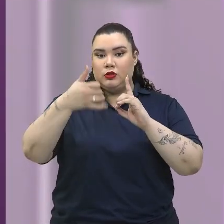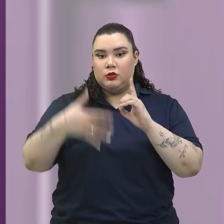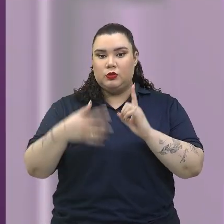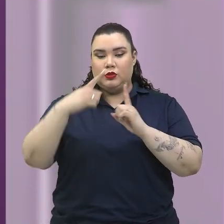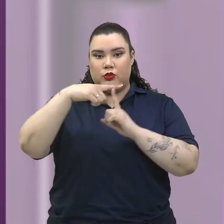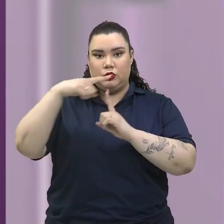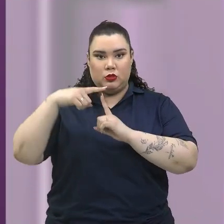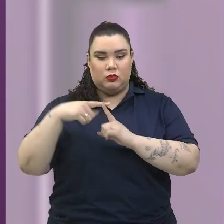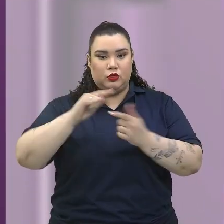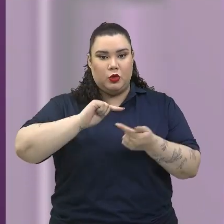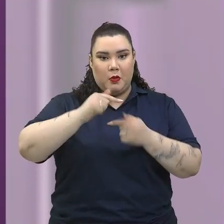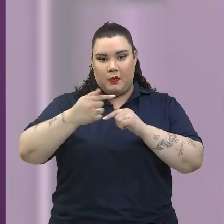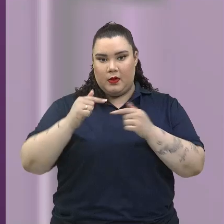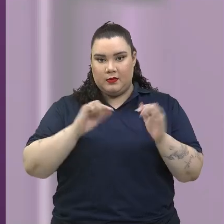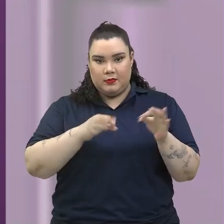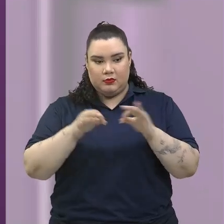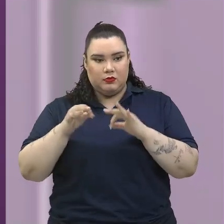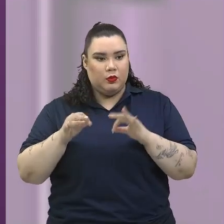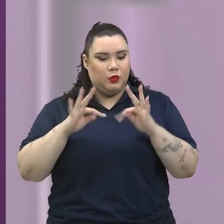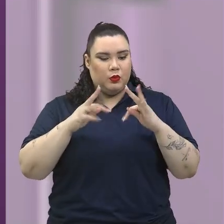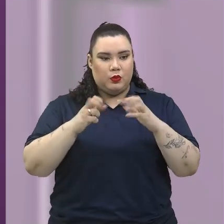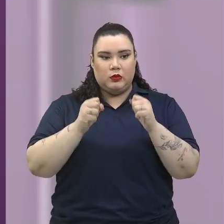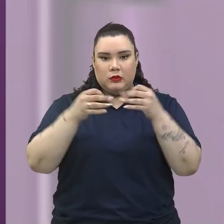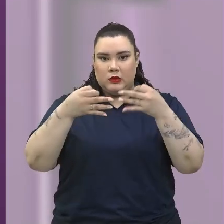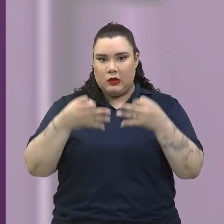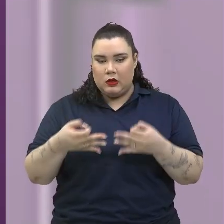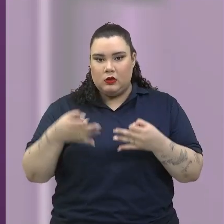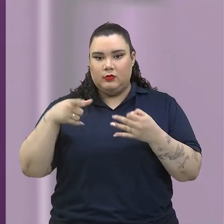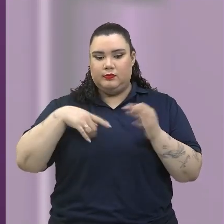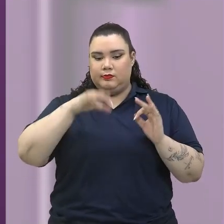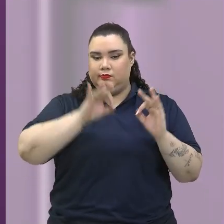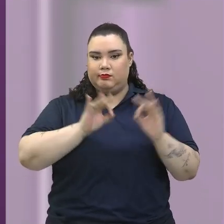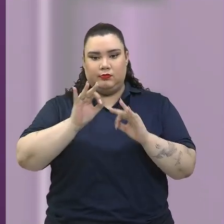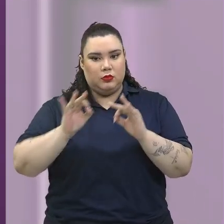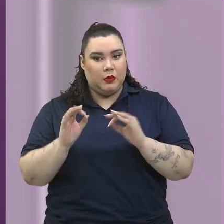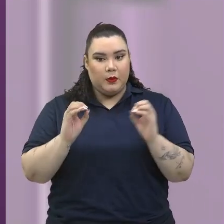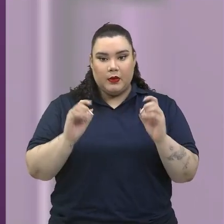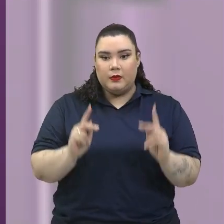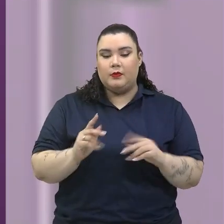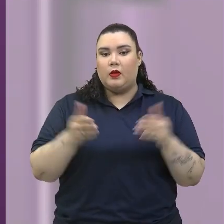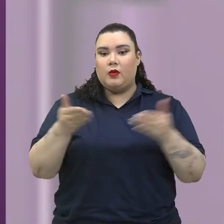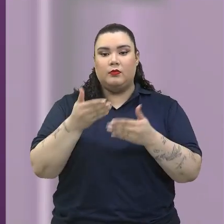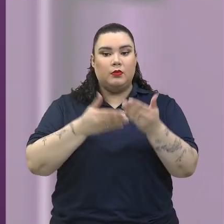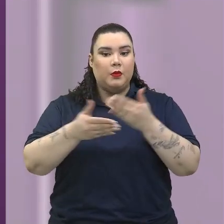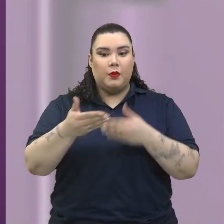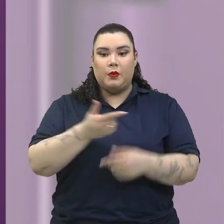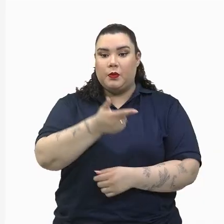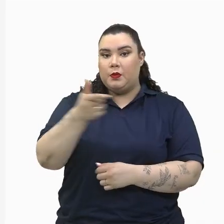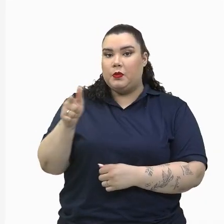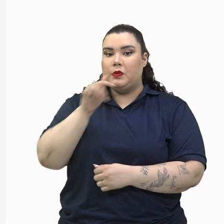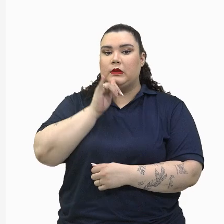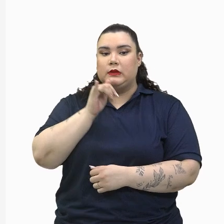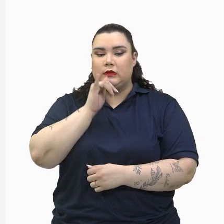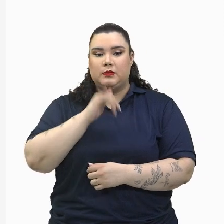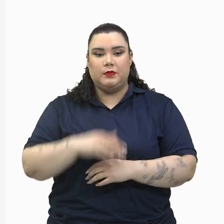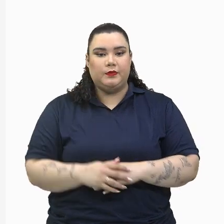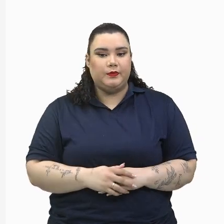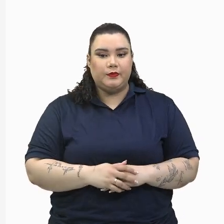forma geométrica, né? Tudo certinho, né? Tudo bem amarrado. Vamos para o nosso próximo exemplo agora.